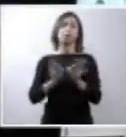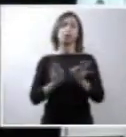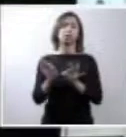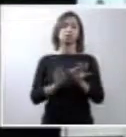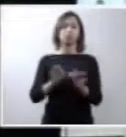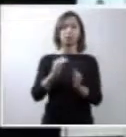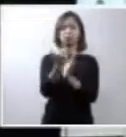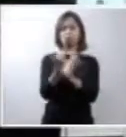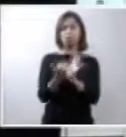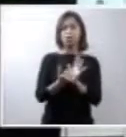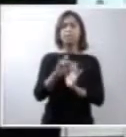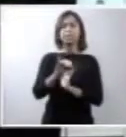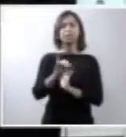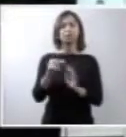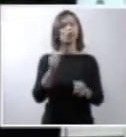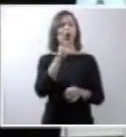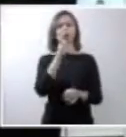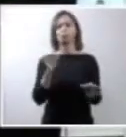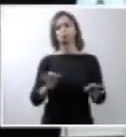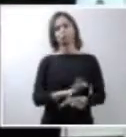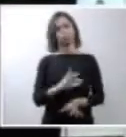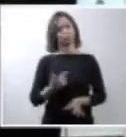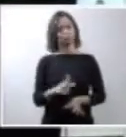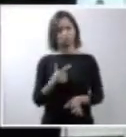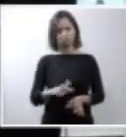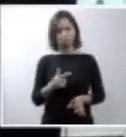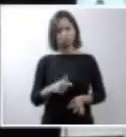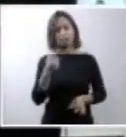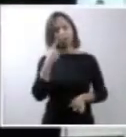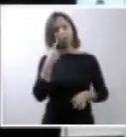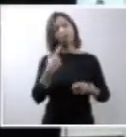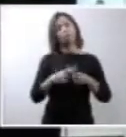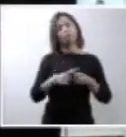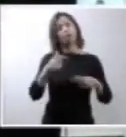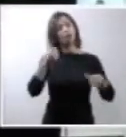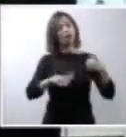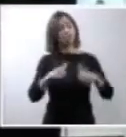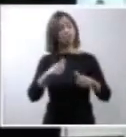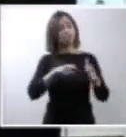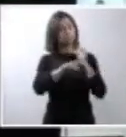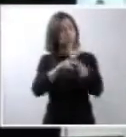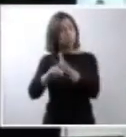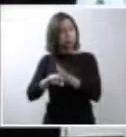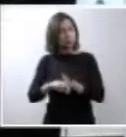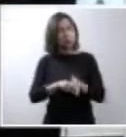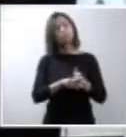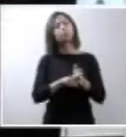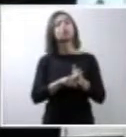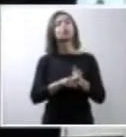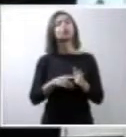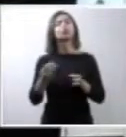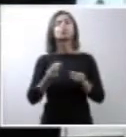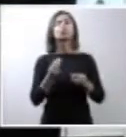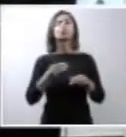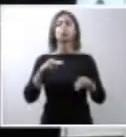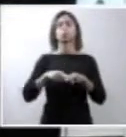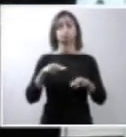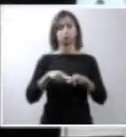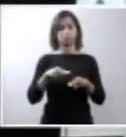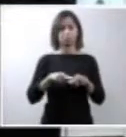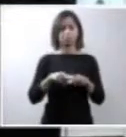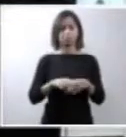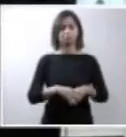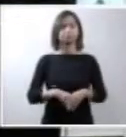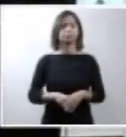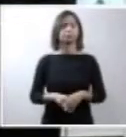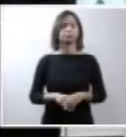o seguimento desse processo de avaliação de pesquisa sobre a sua utilização.